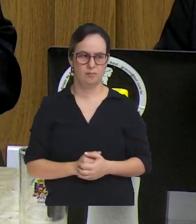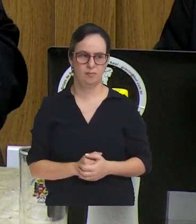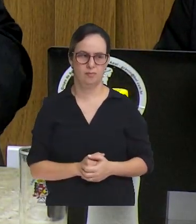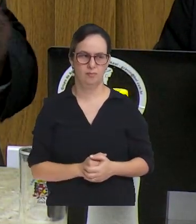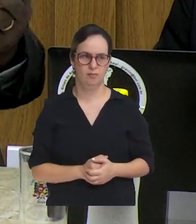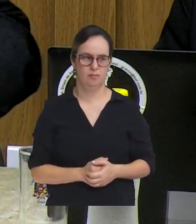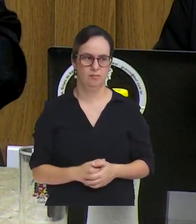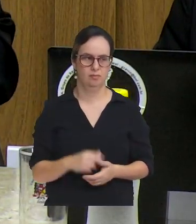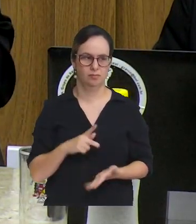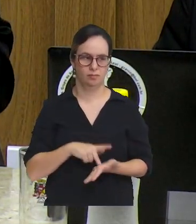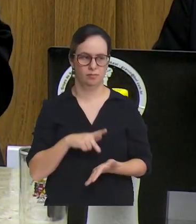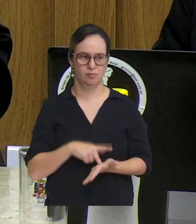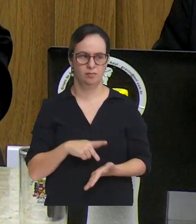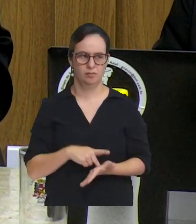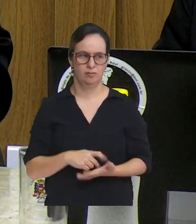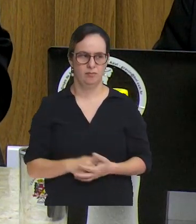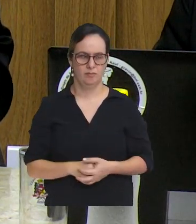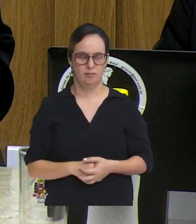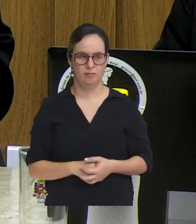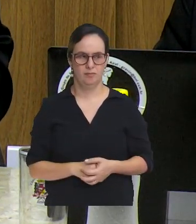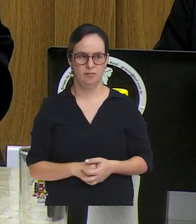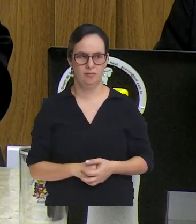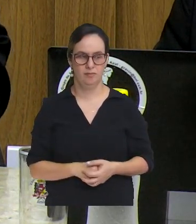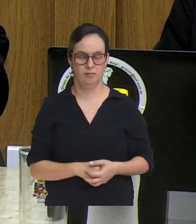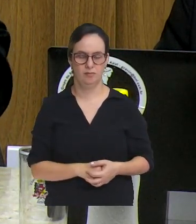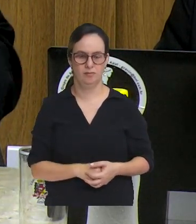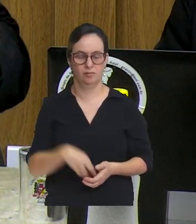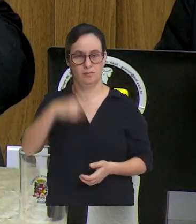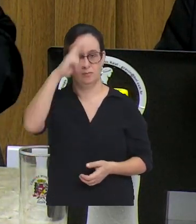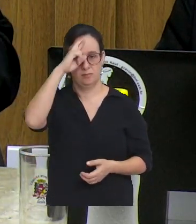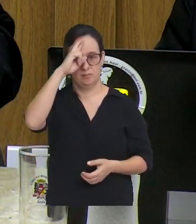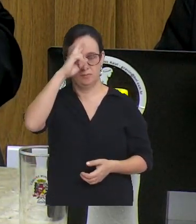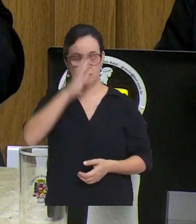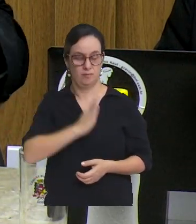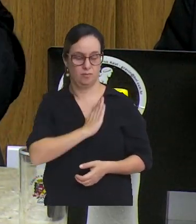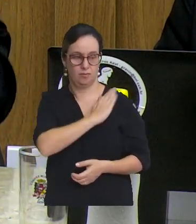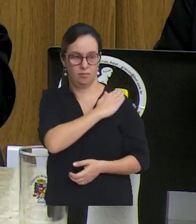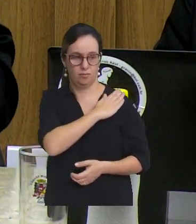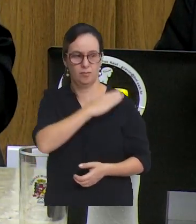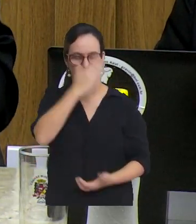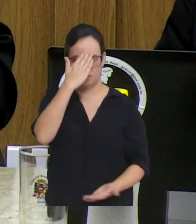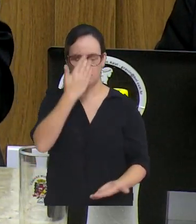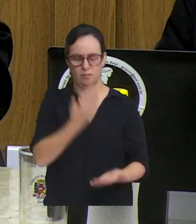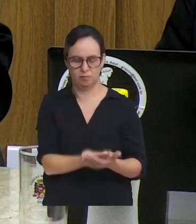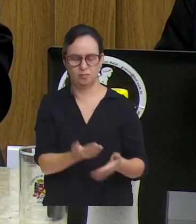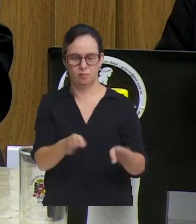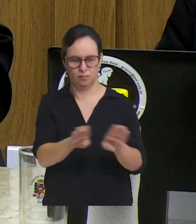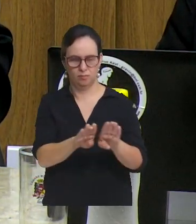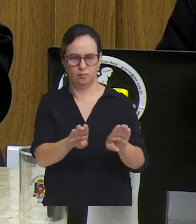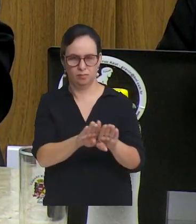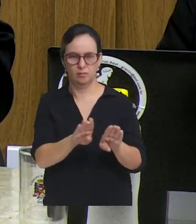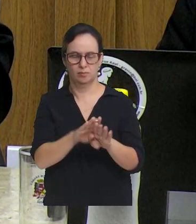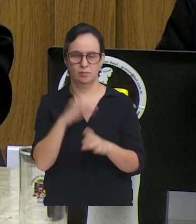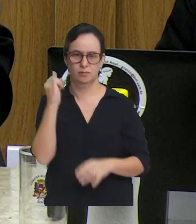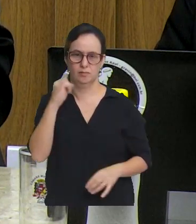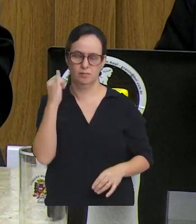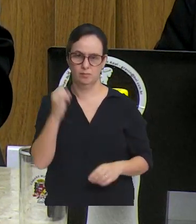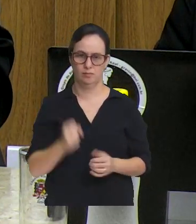Realmente, como o comandante não pôde vir, né, a presença dele seria muito importante para esclarecer também a situação,